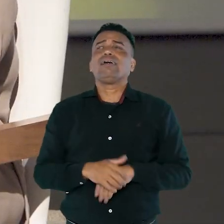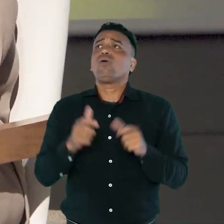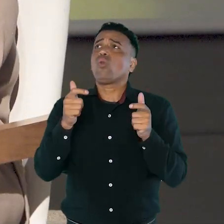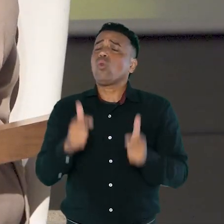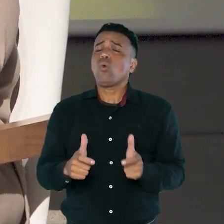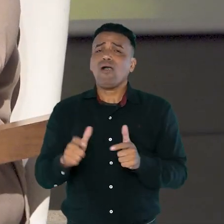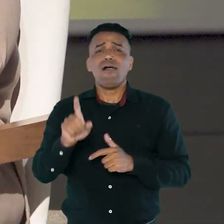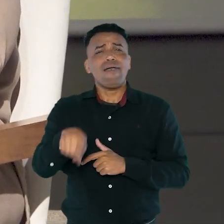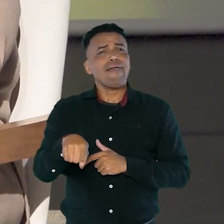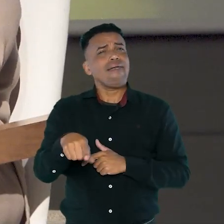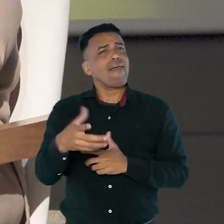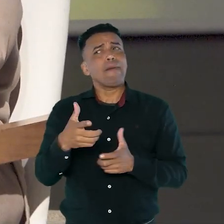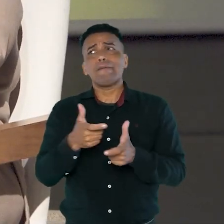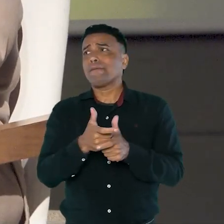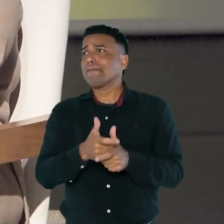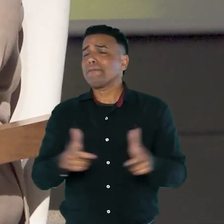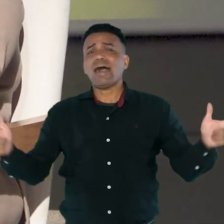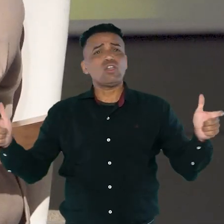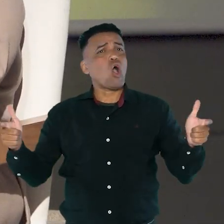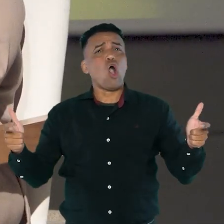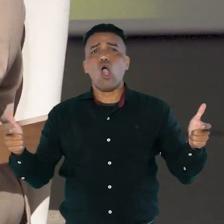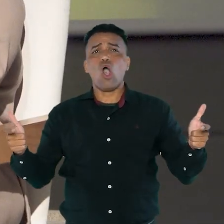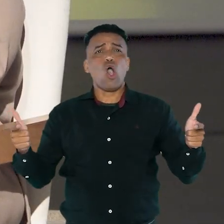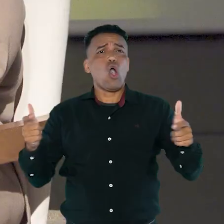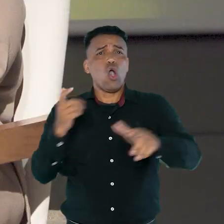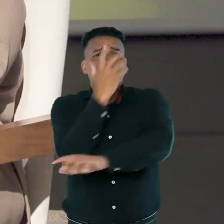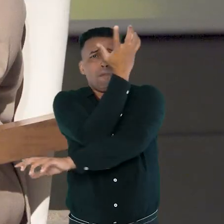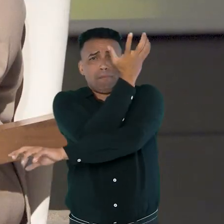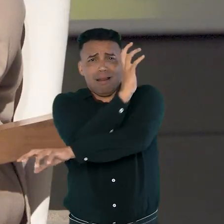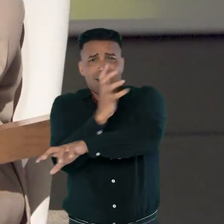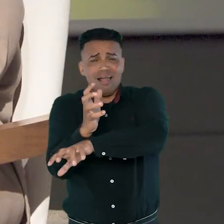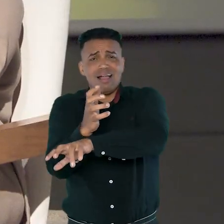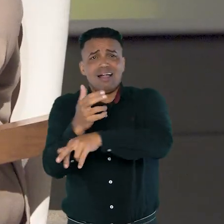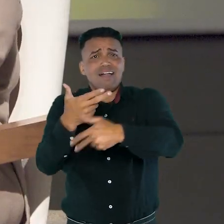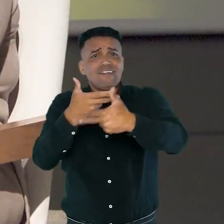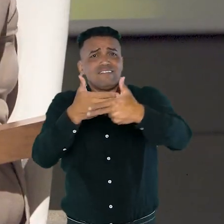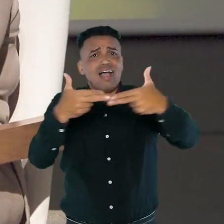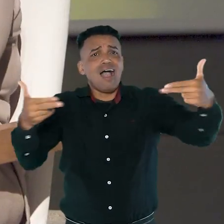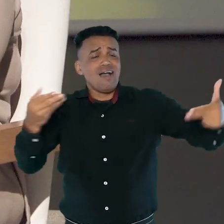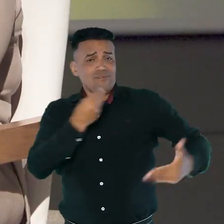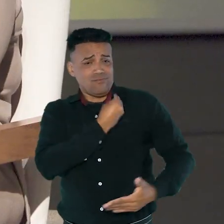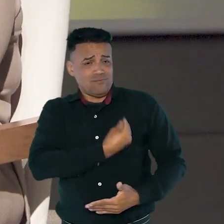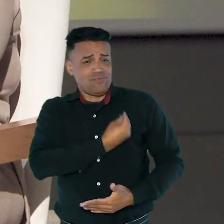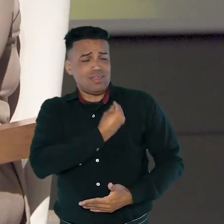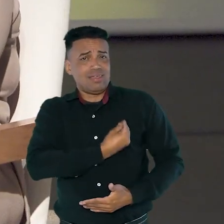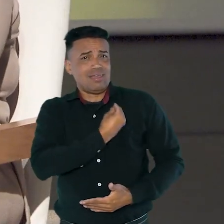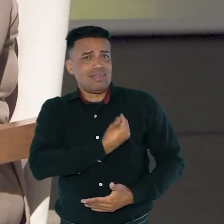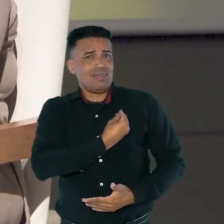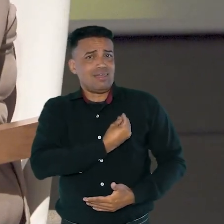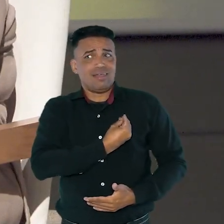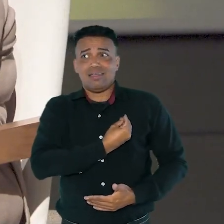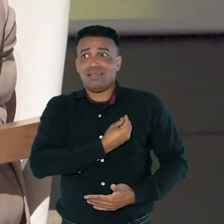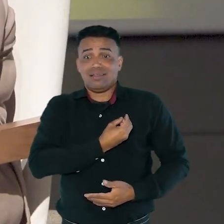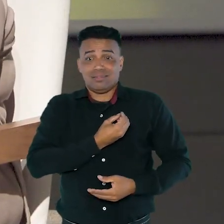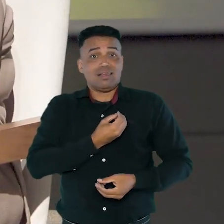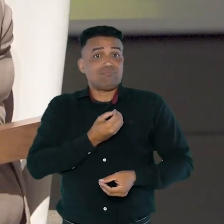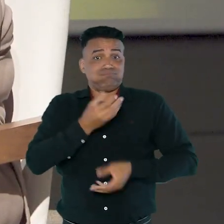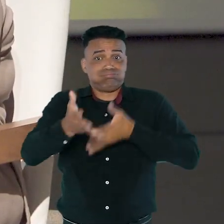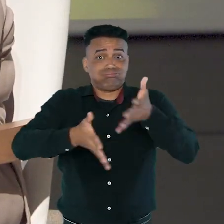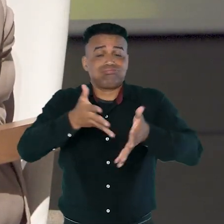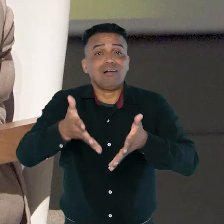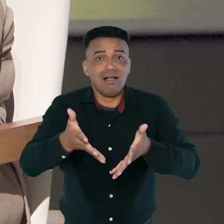onde ele tem maior biodiversidade é no centro, né? Onde a maior oferta